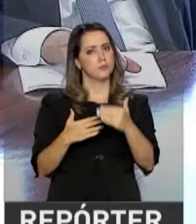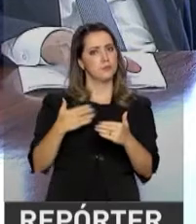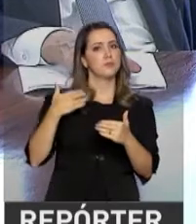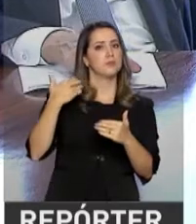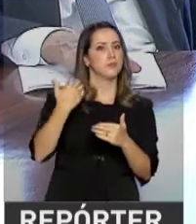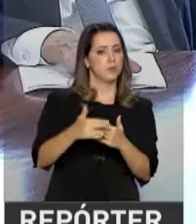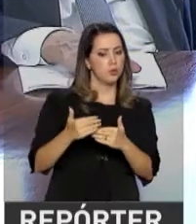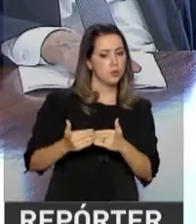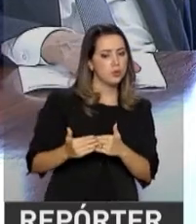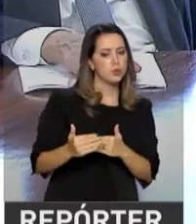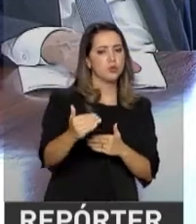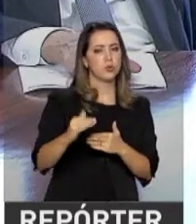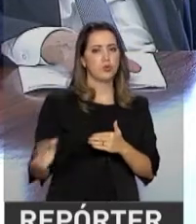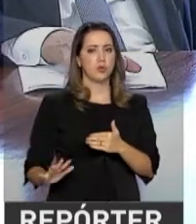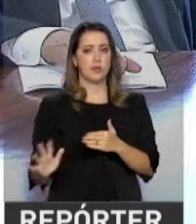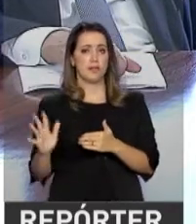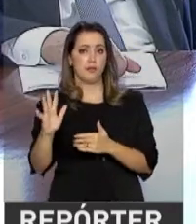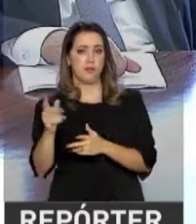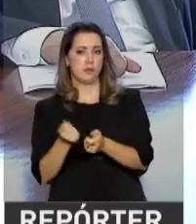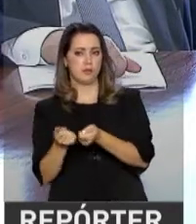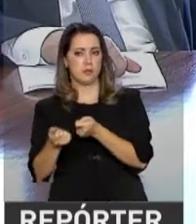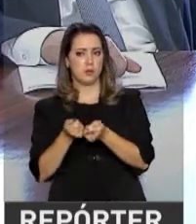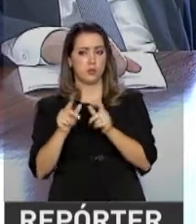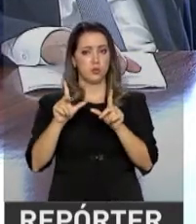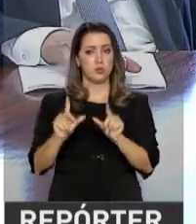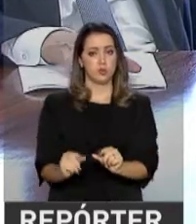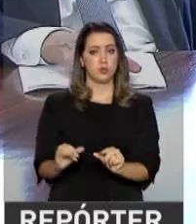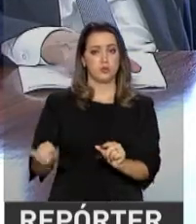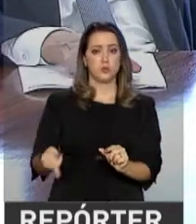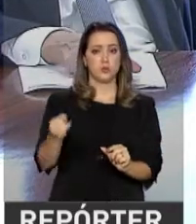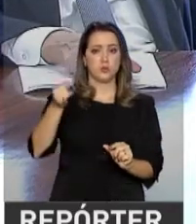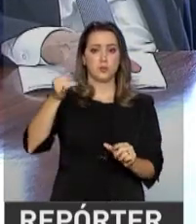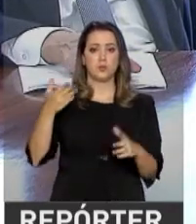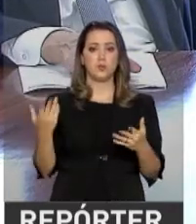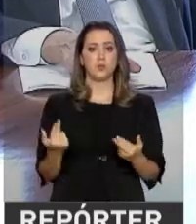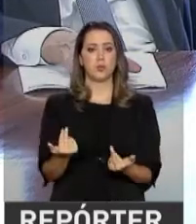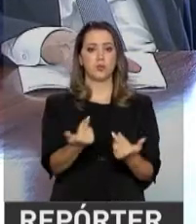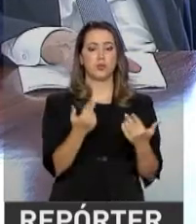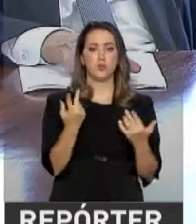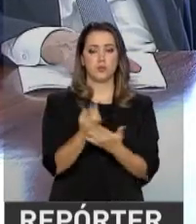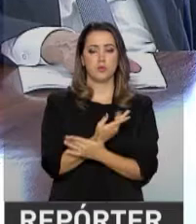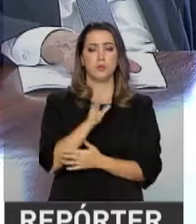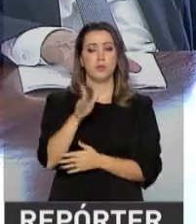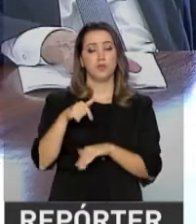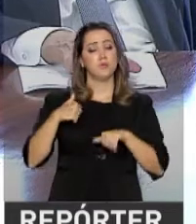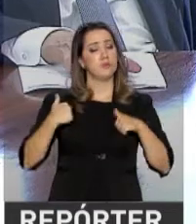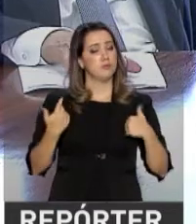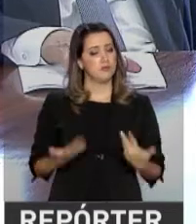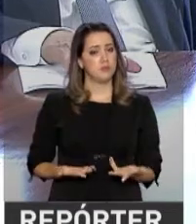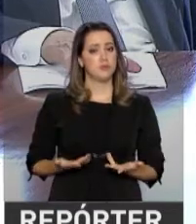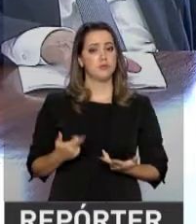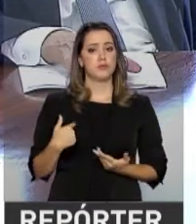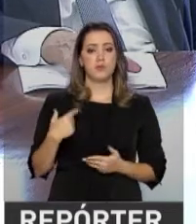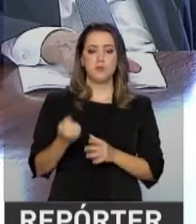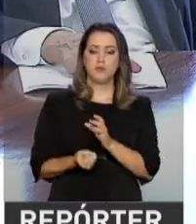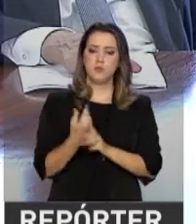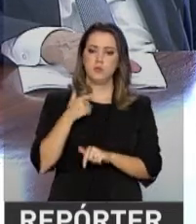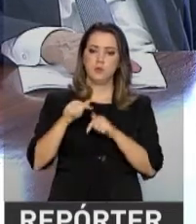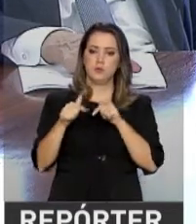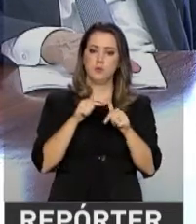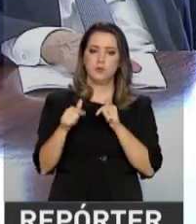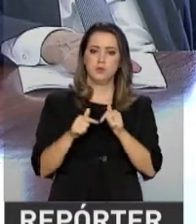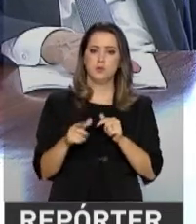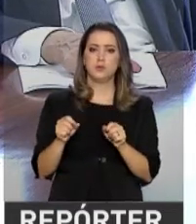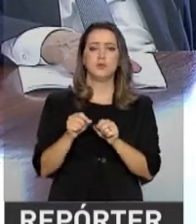para manter a inflação baixa, para reduzir os juros tal como vem sendo reduzidos, em consequência, para gerar empregos e